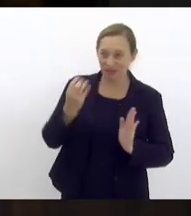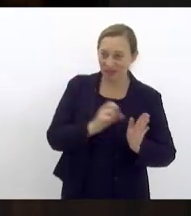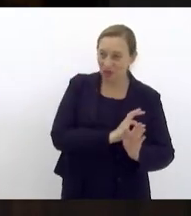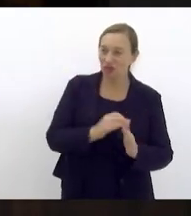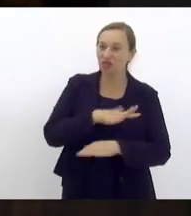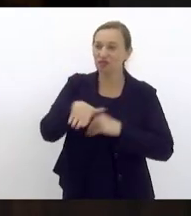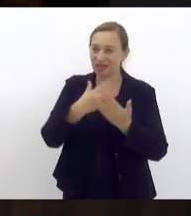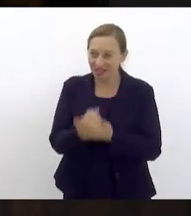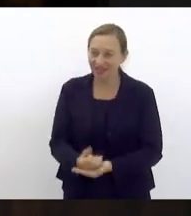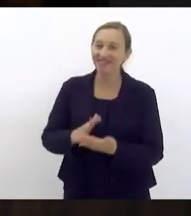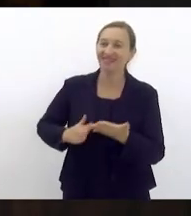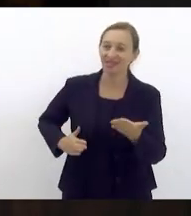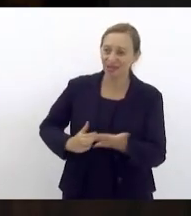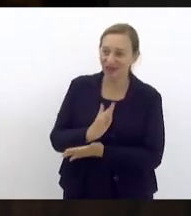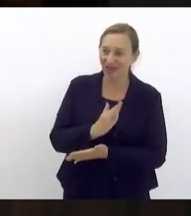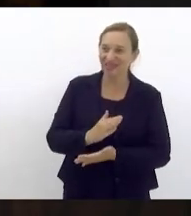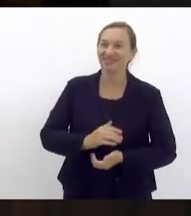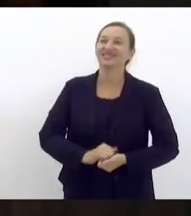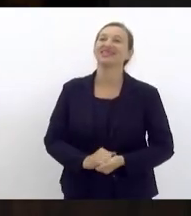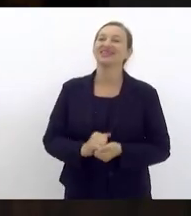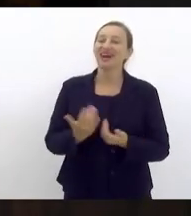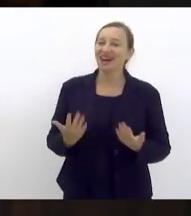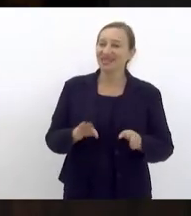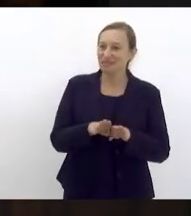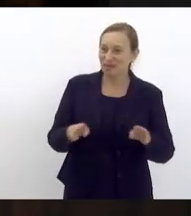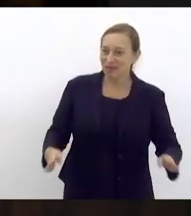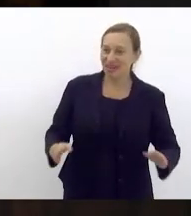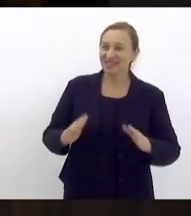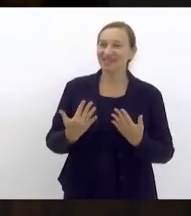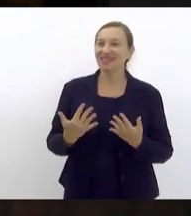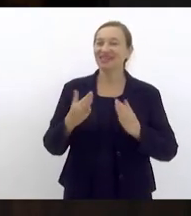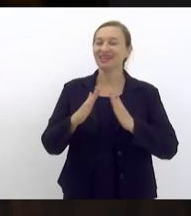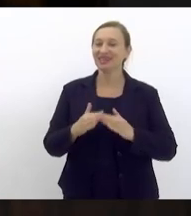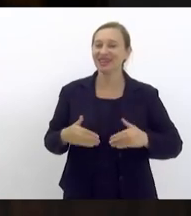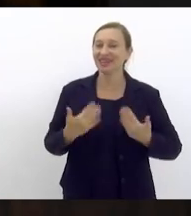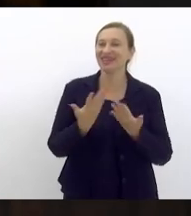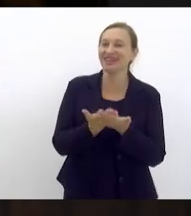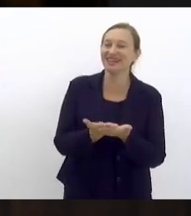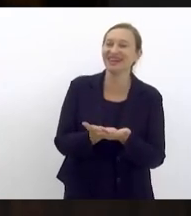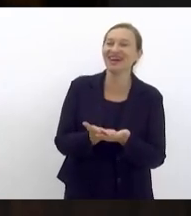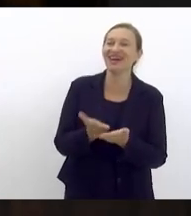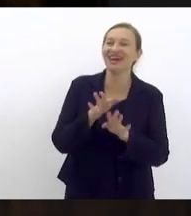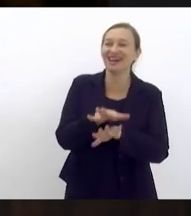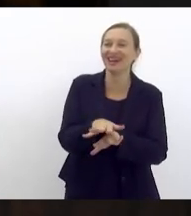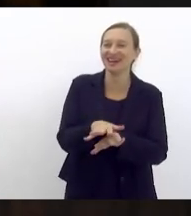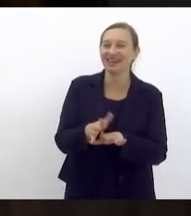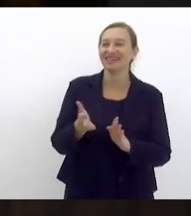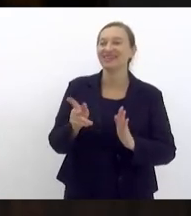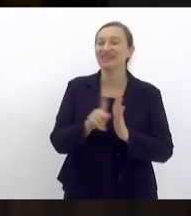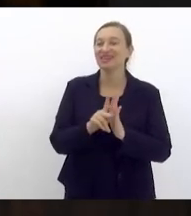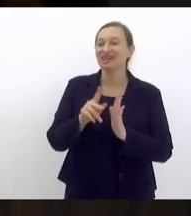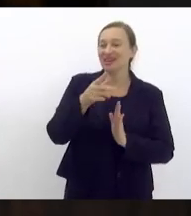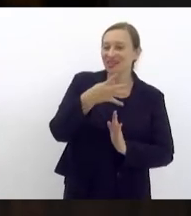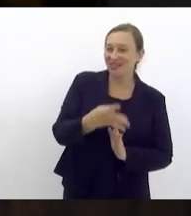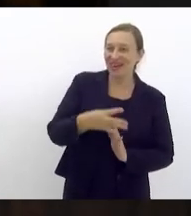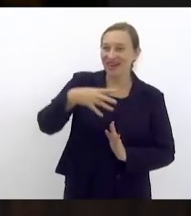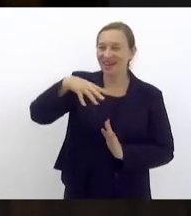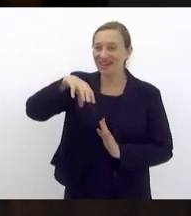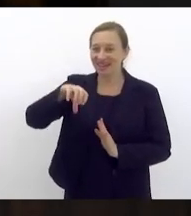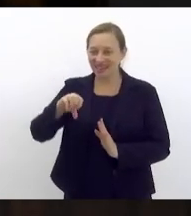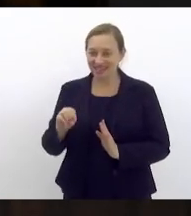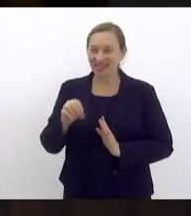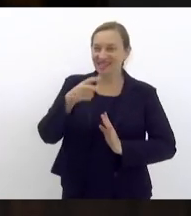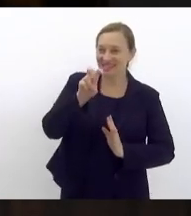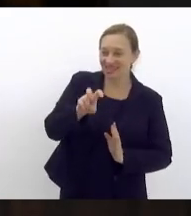sendo que a própria de Cristão aprovado a sobremesa e requerimento de inclusão na hora do dia do projeto 4059 de 18